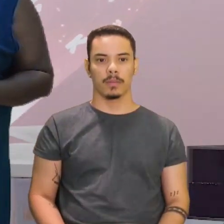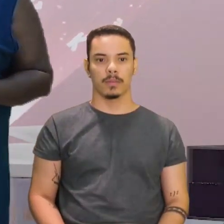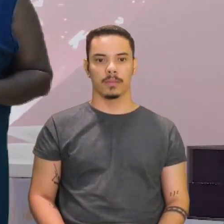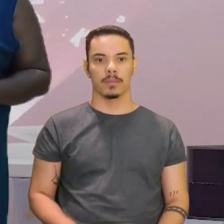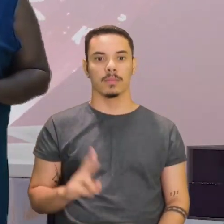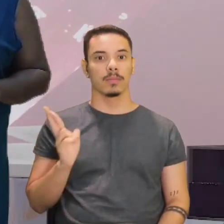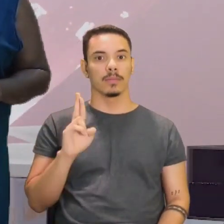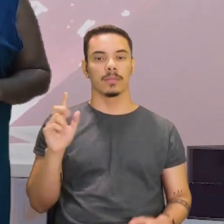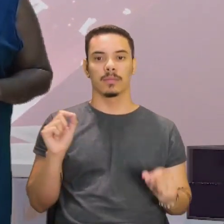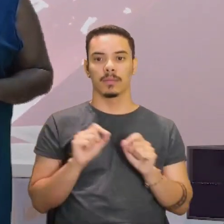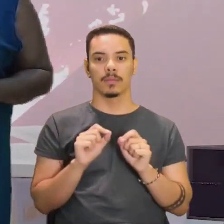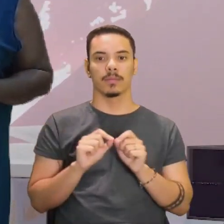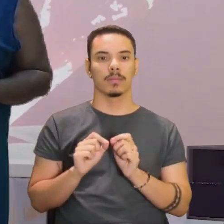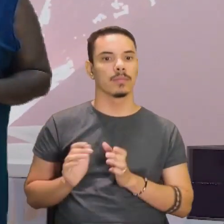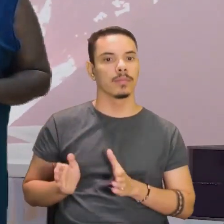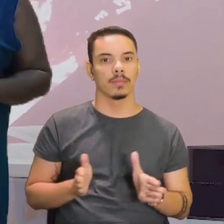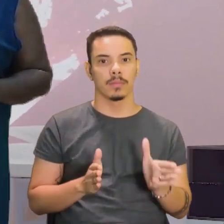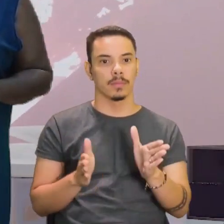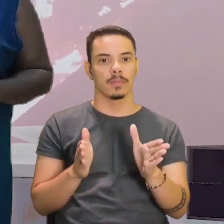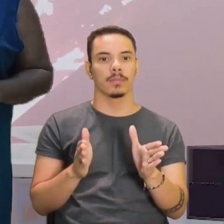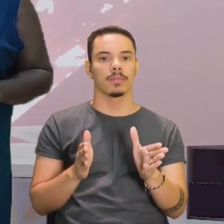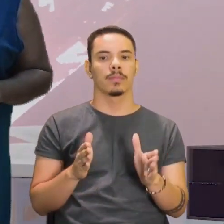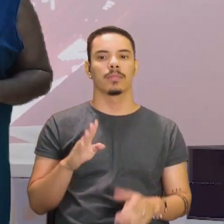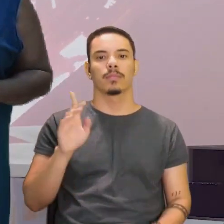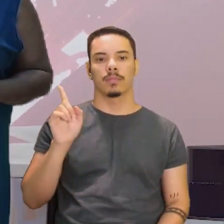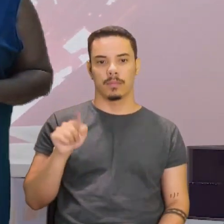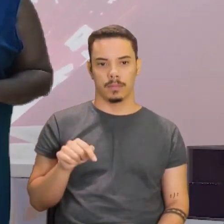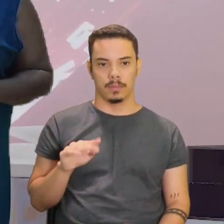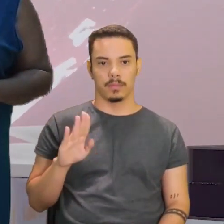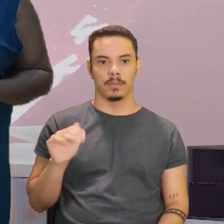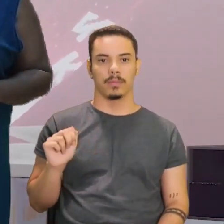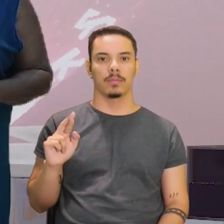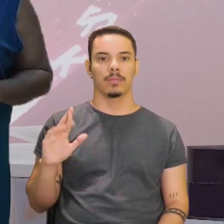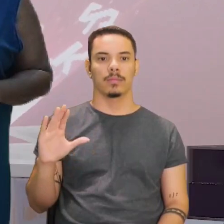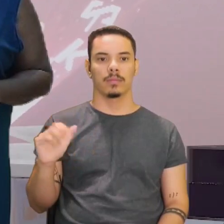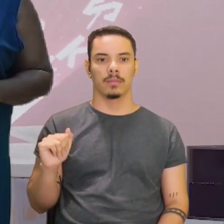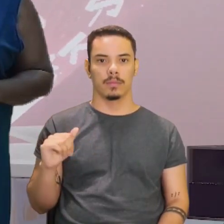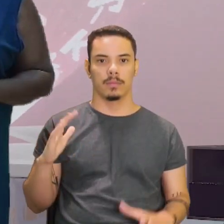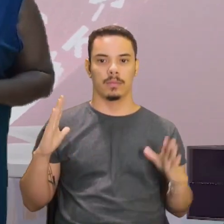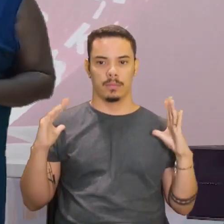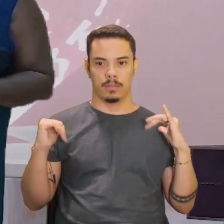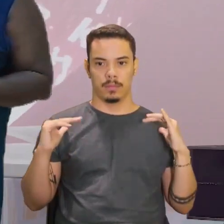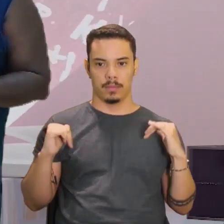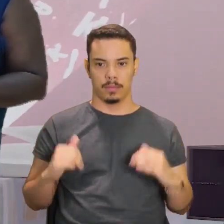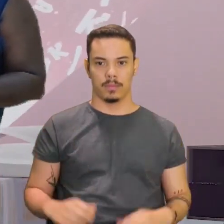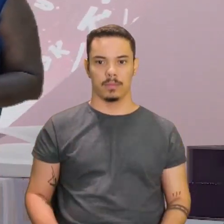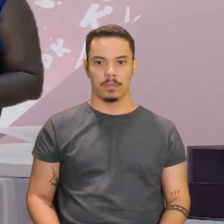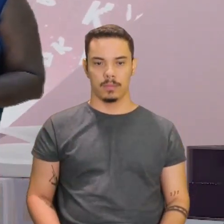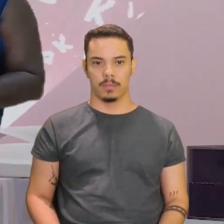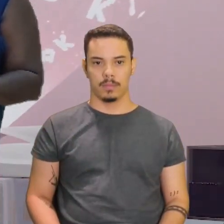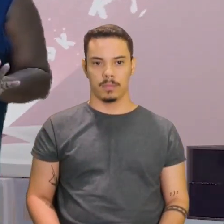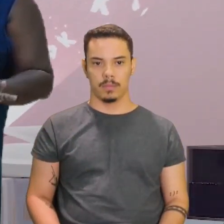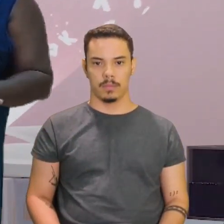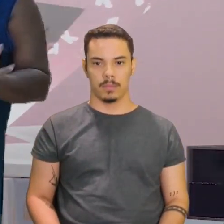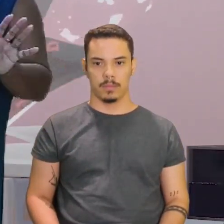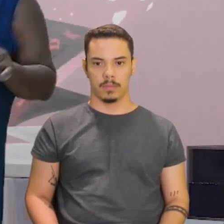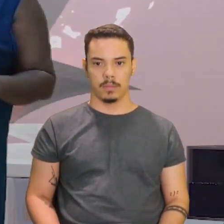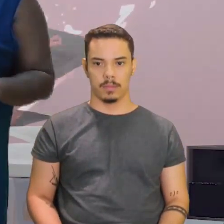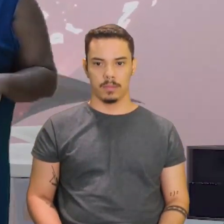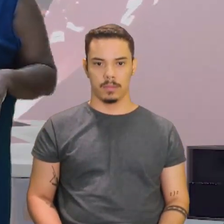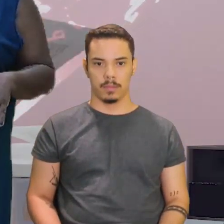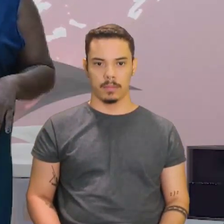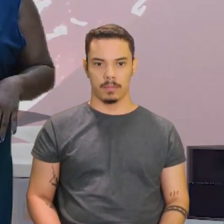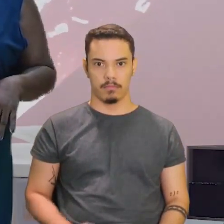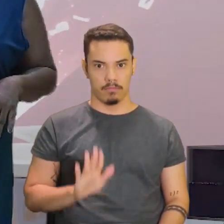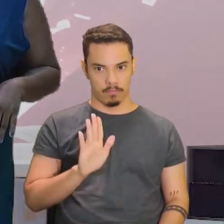esse caminho? Quem leva? É a barca do anjo, né? Mas deixa, Pura. É, né? Deixa eles